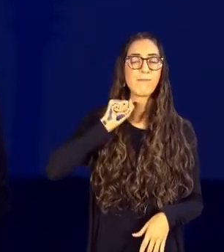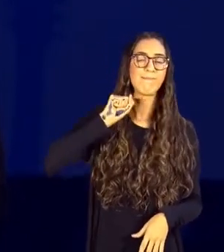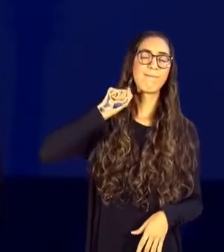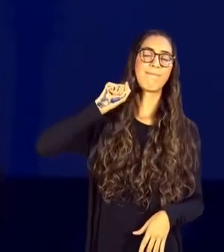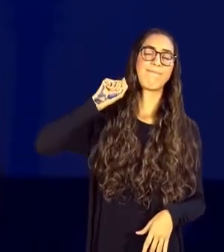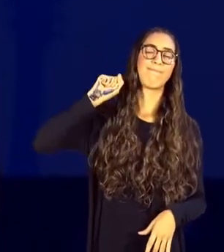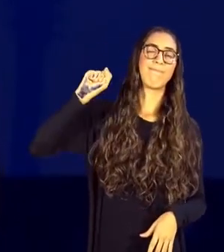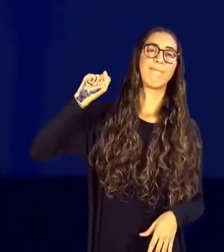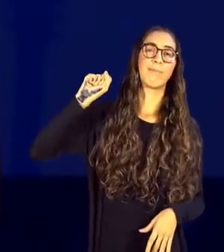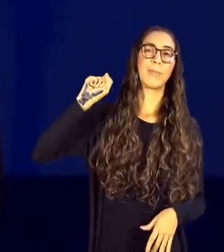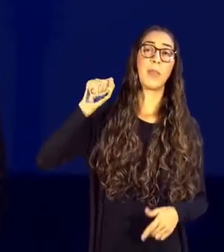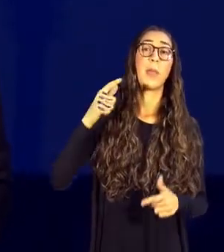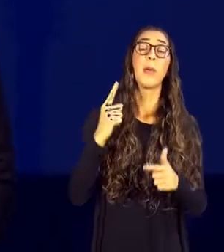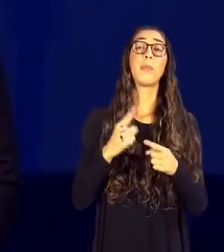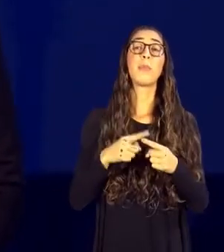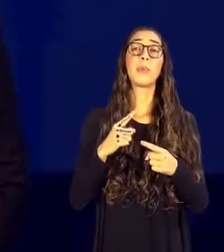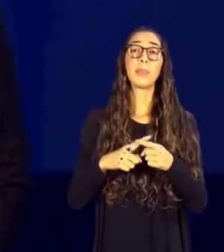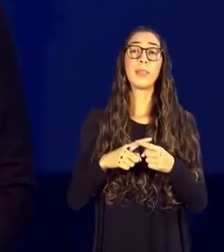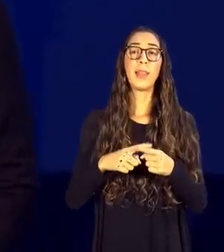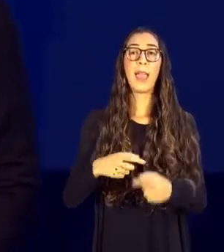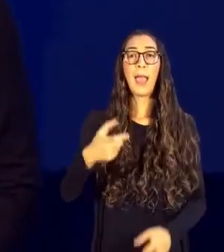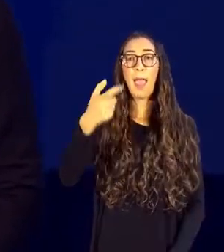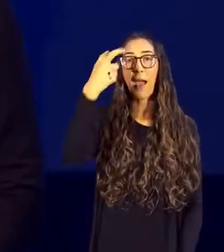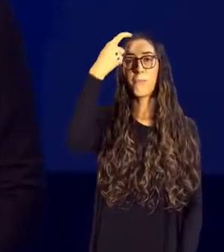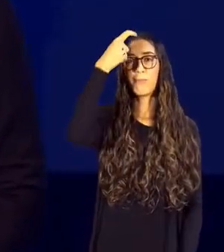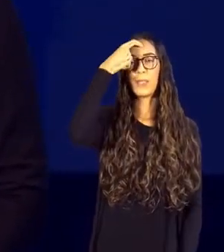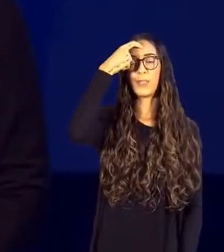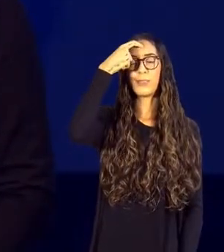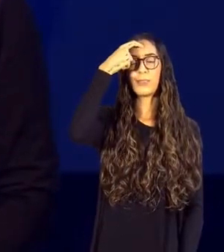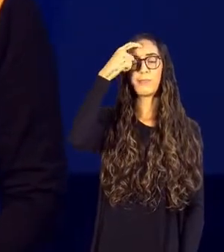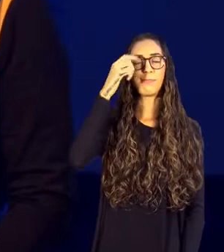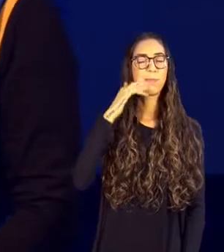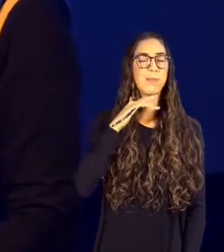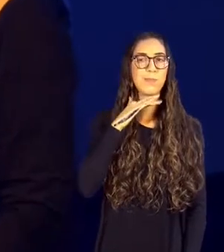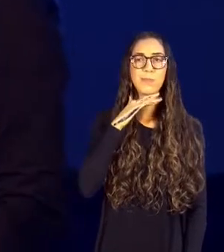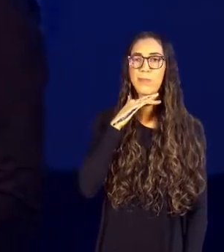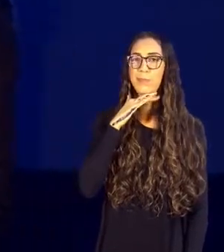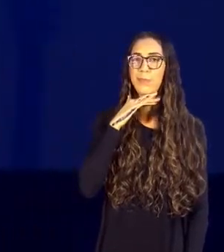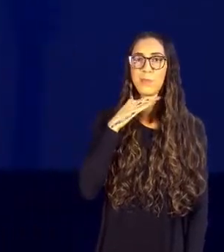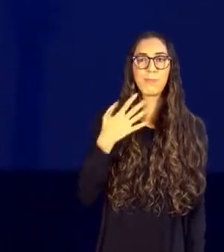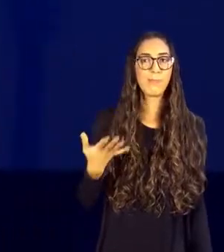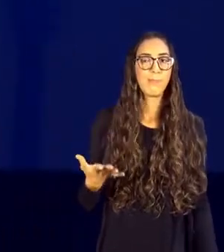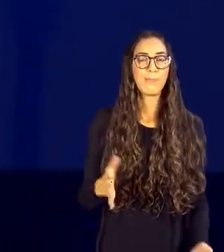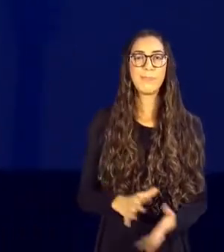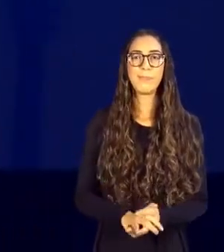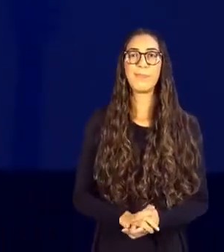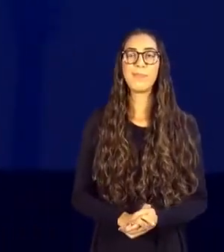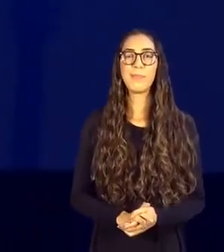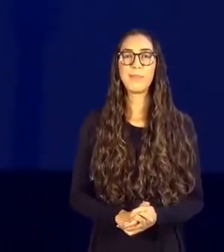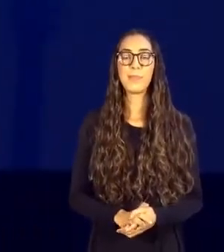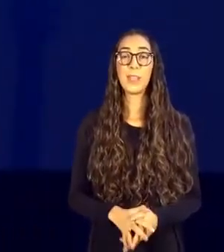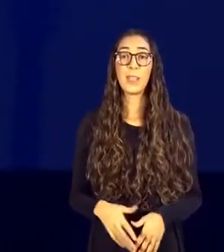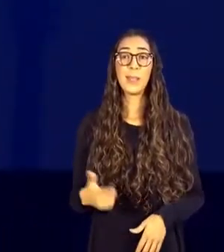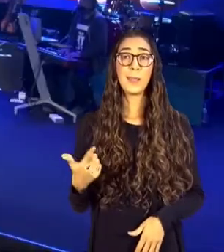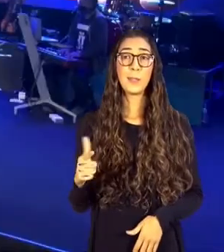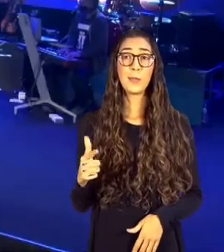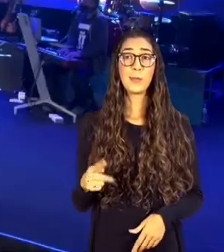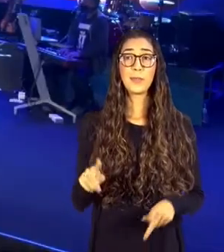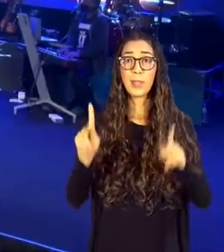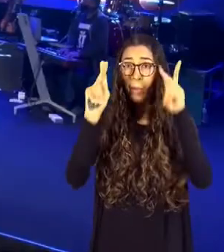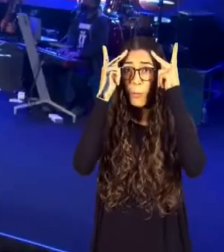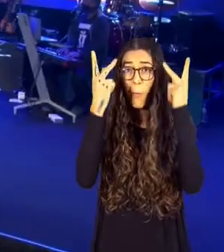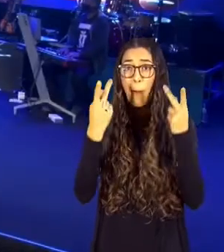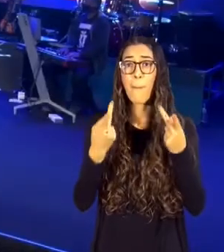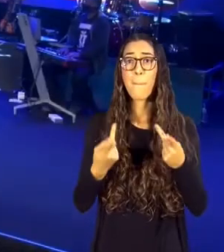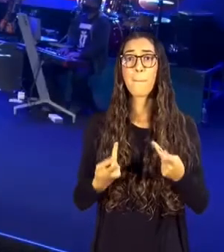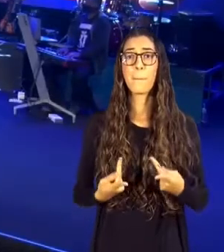tão terrível assim, é porque na mente dele já foi derrotado. Não existe nenhum ser humano que não seja dirigido